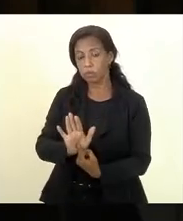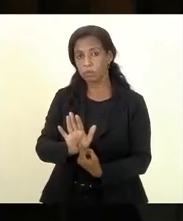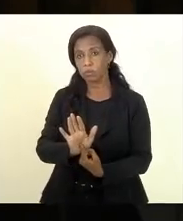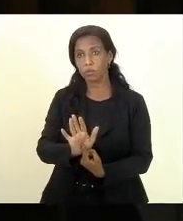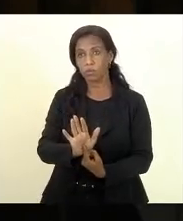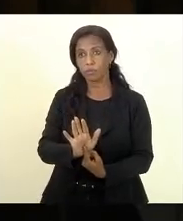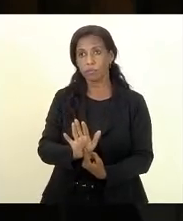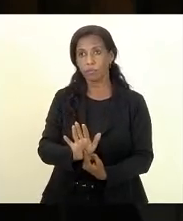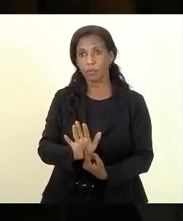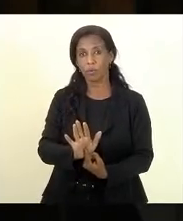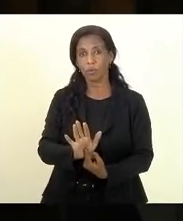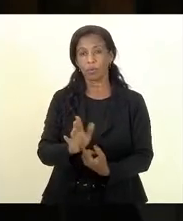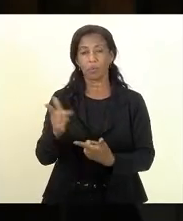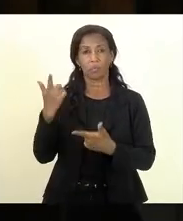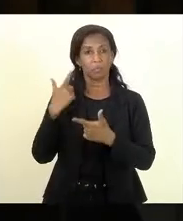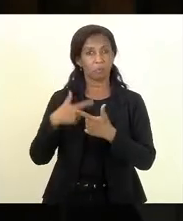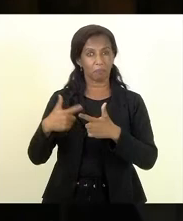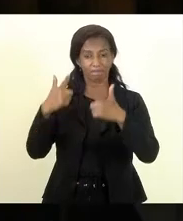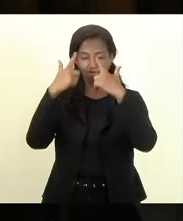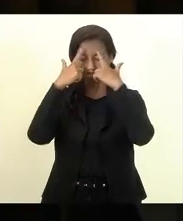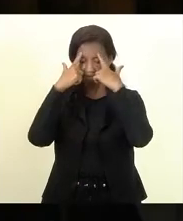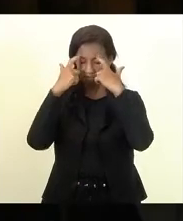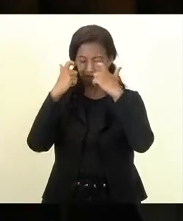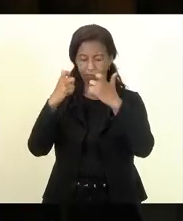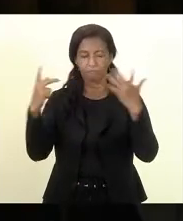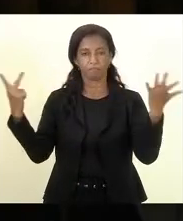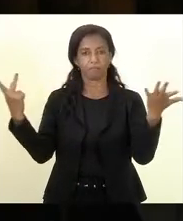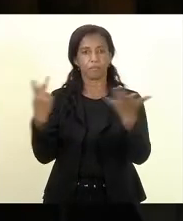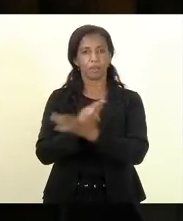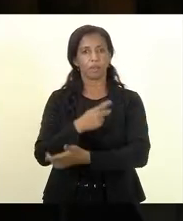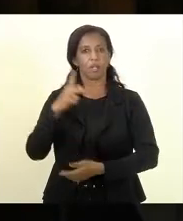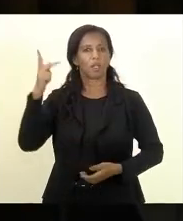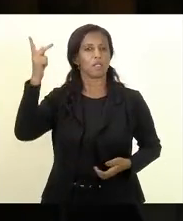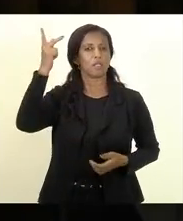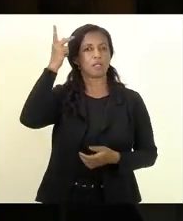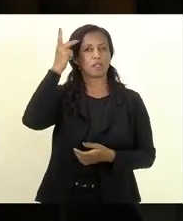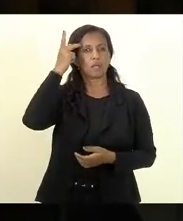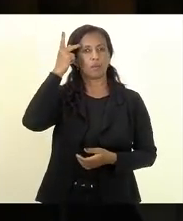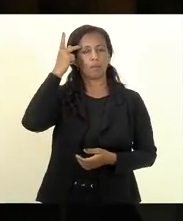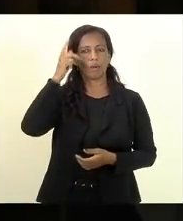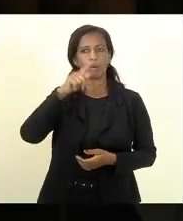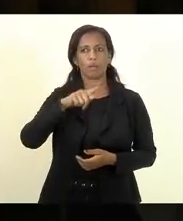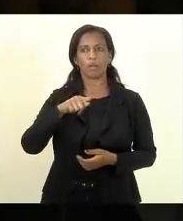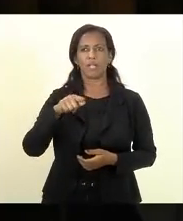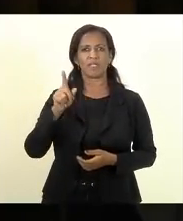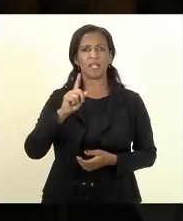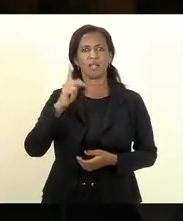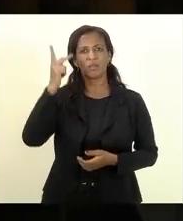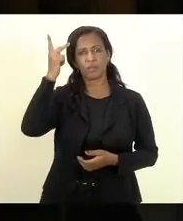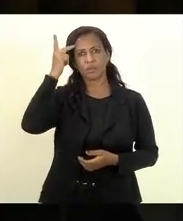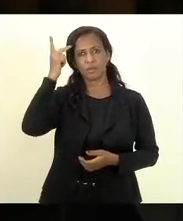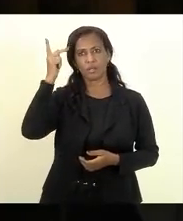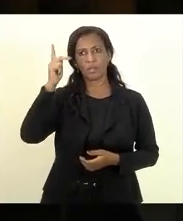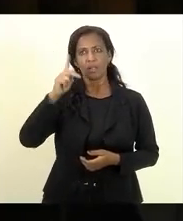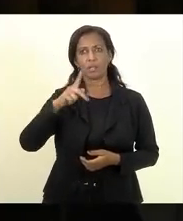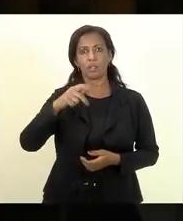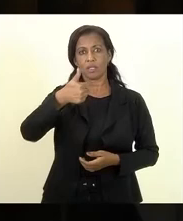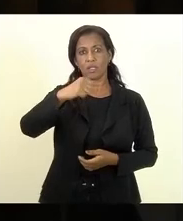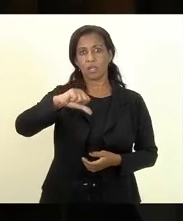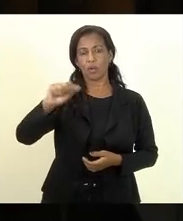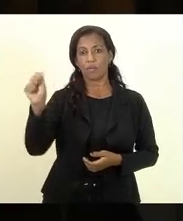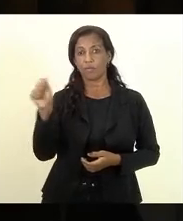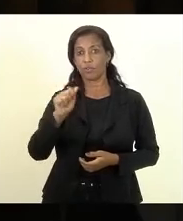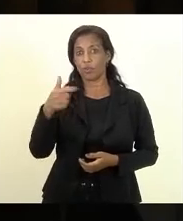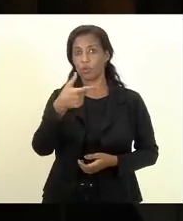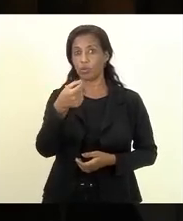ao trágico episódio em São Paulo, na Sé, aquela chacina, aquele massacre de pessoas em situação de rua em 19 de